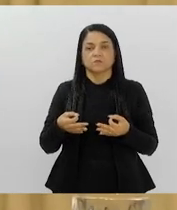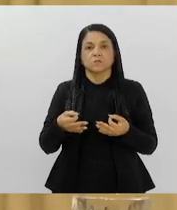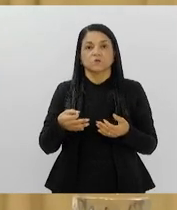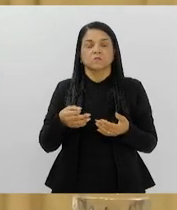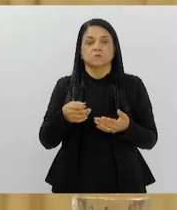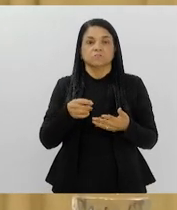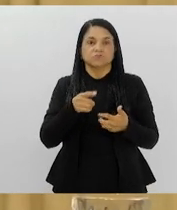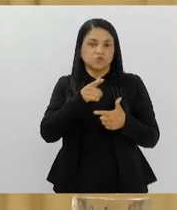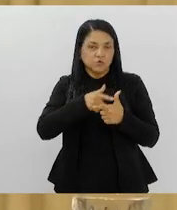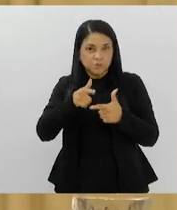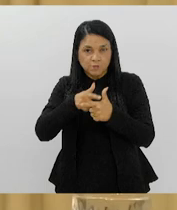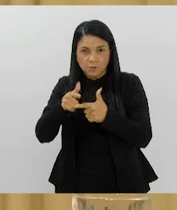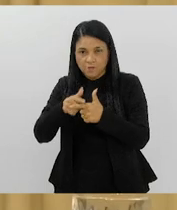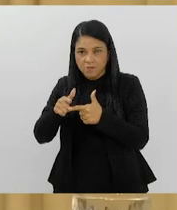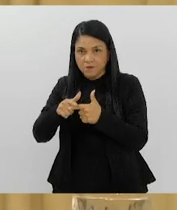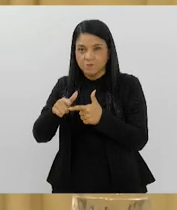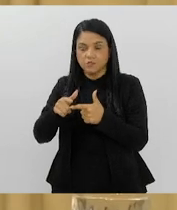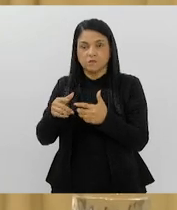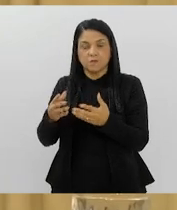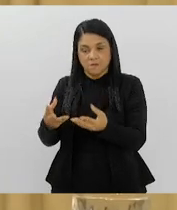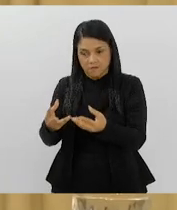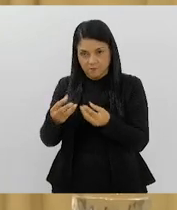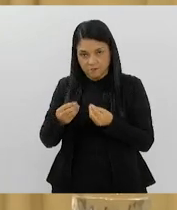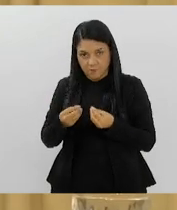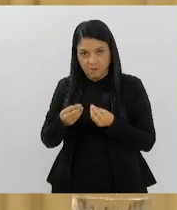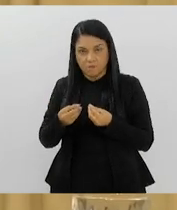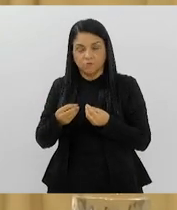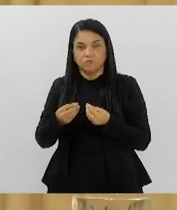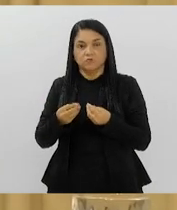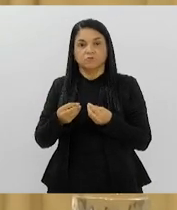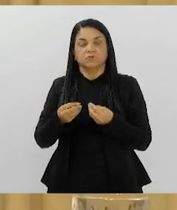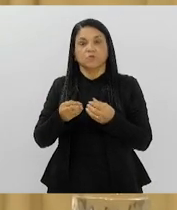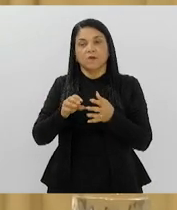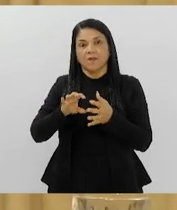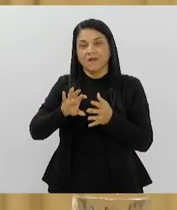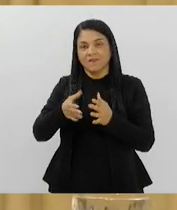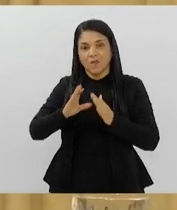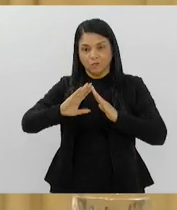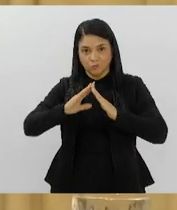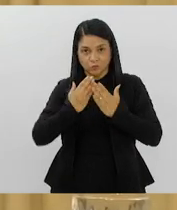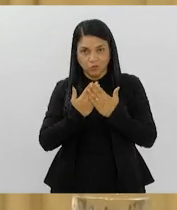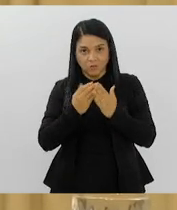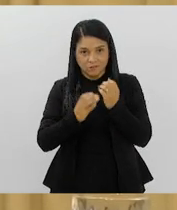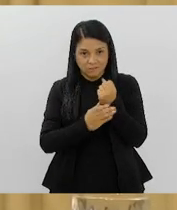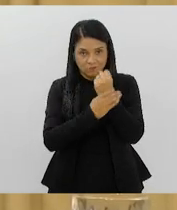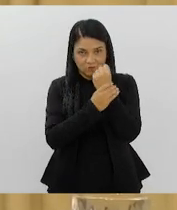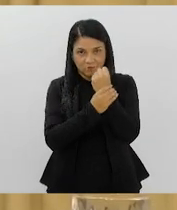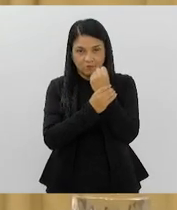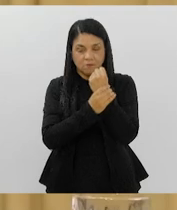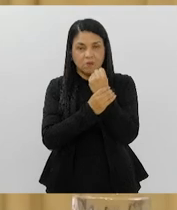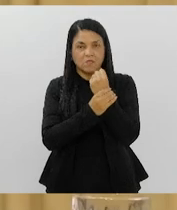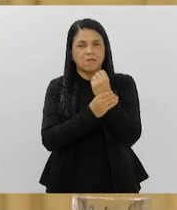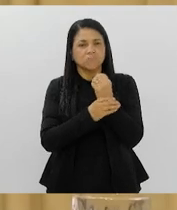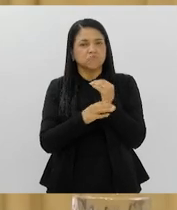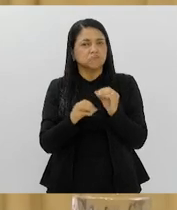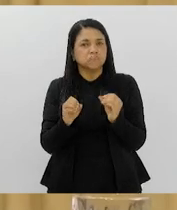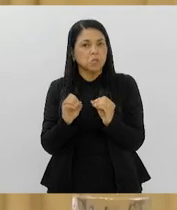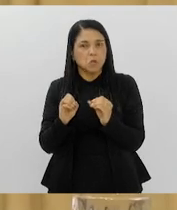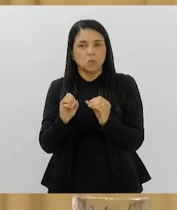de todos os casos que a gente recebeu no canal da Escola Segura, nenhum deles se